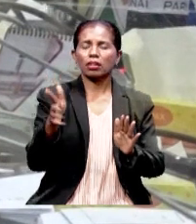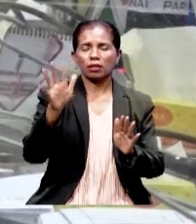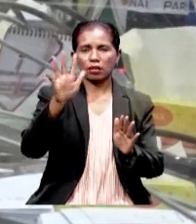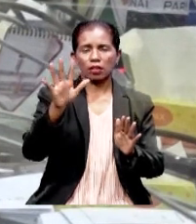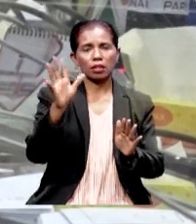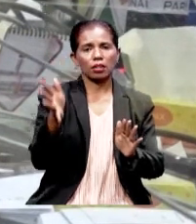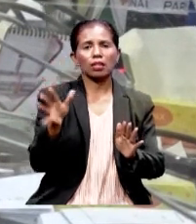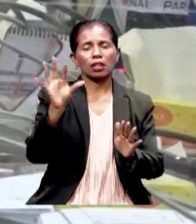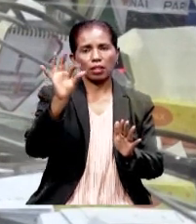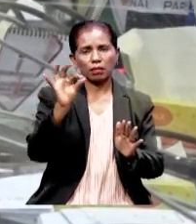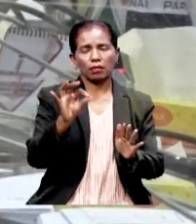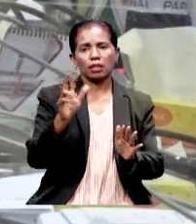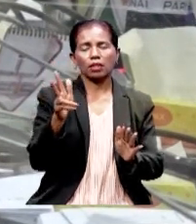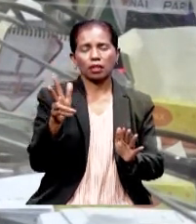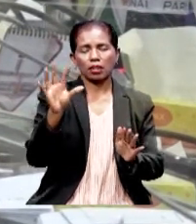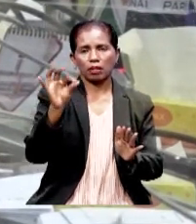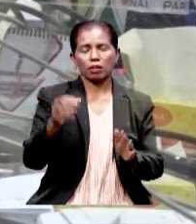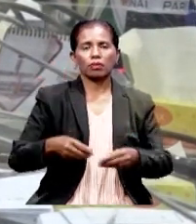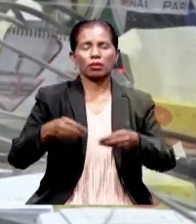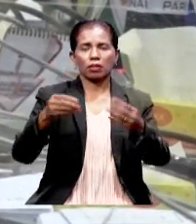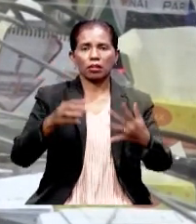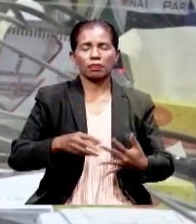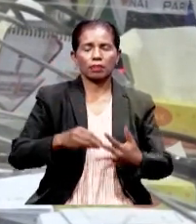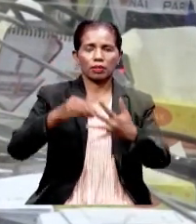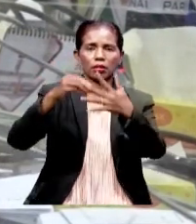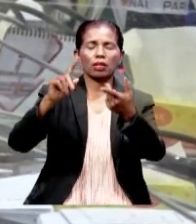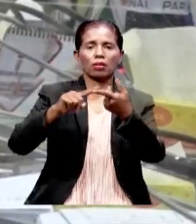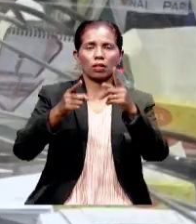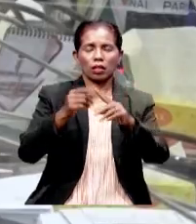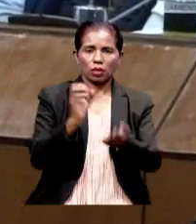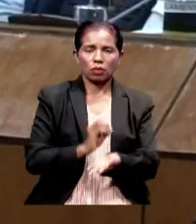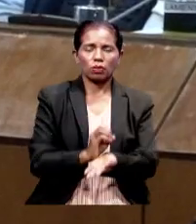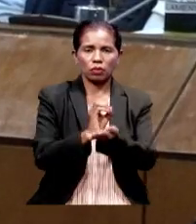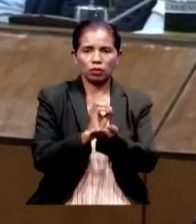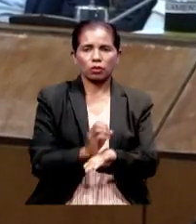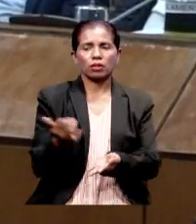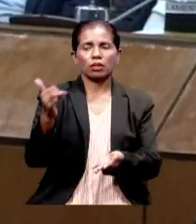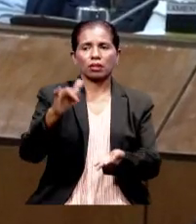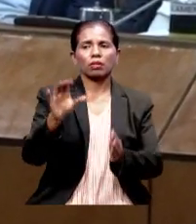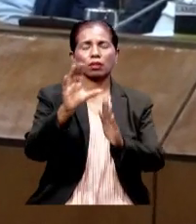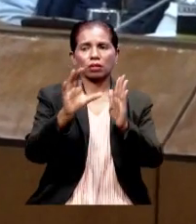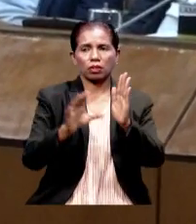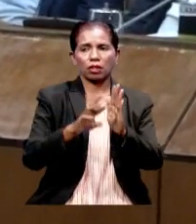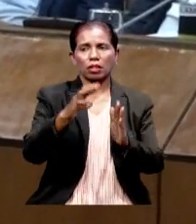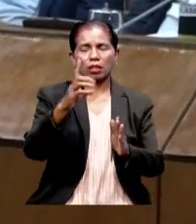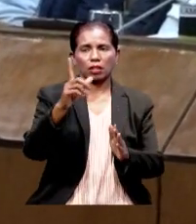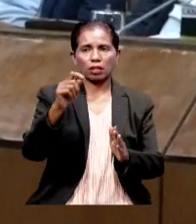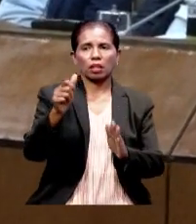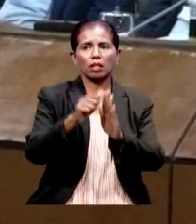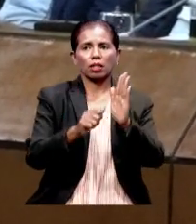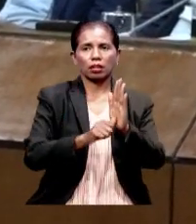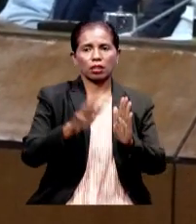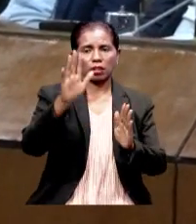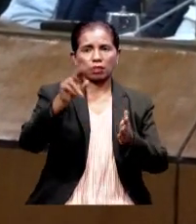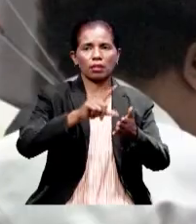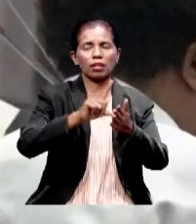39, né? Forrela ira tratamento especial ba maluco e cusicira. Tuir Constituição RTL, artigo 5, a linha